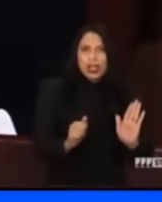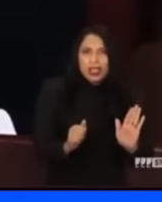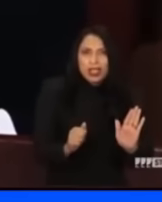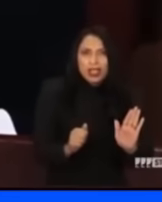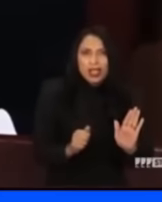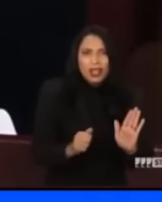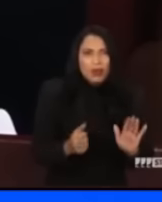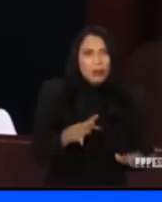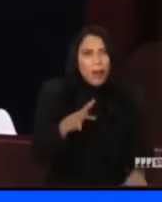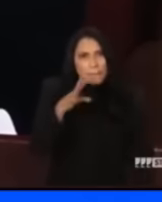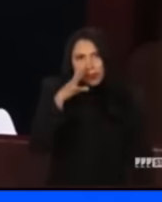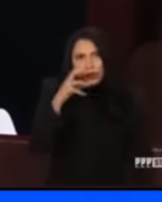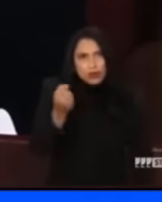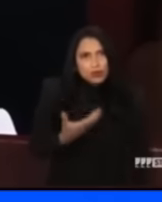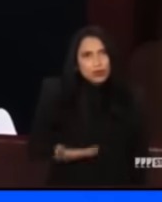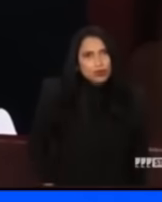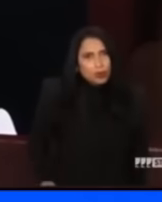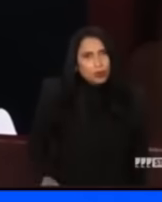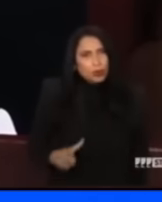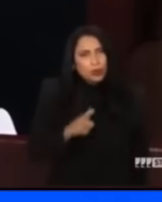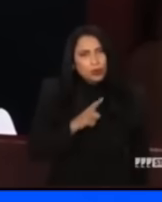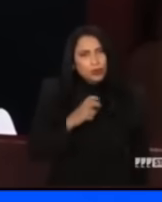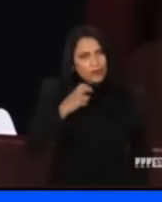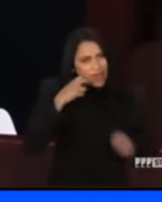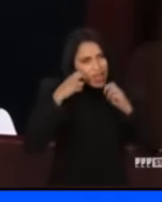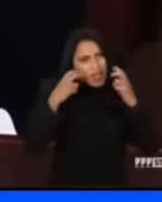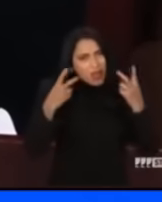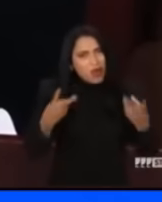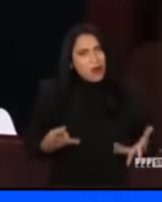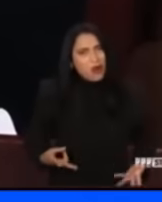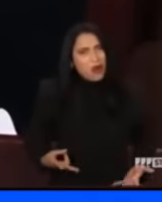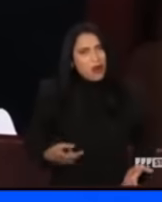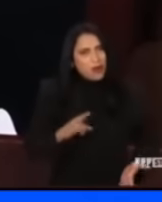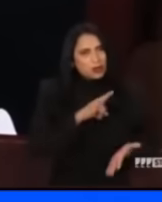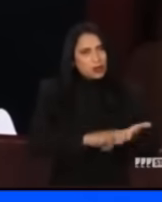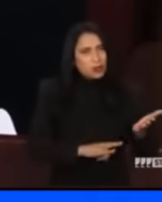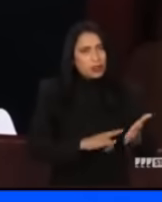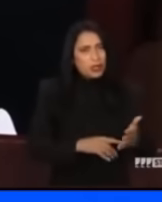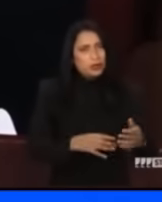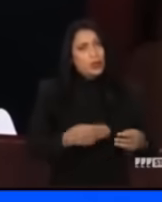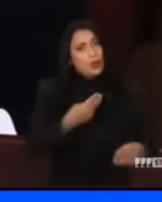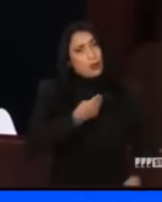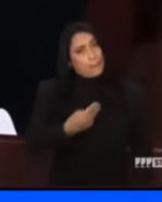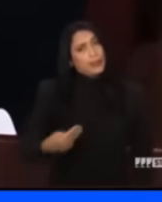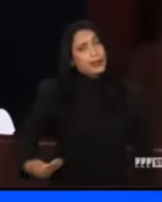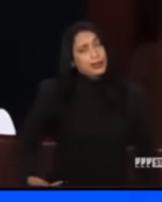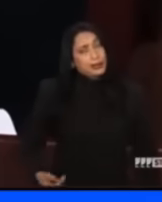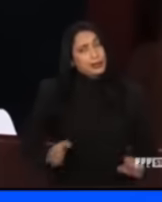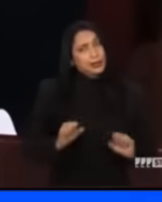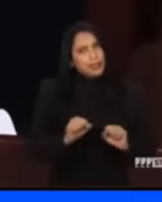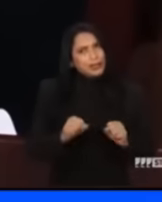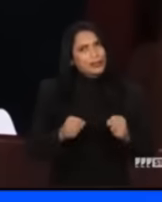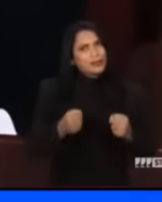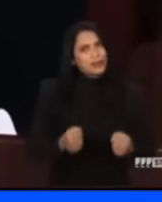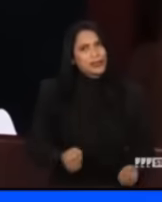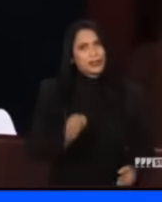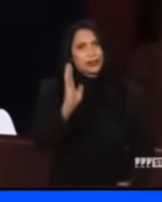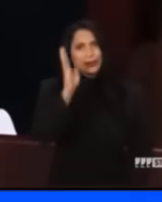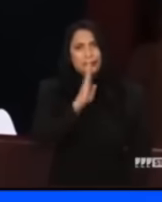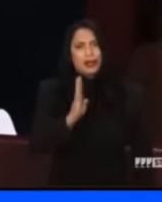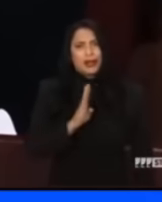esdrúxulas notas, vergonhosas notas que o ministro da Defesa do Brasil pode